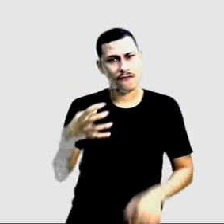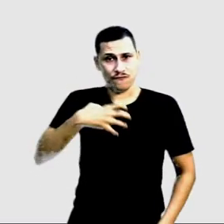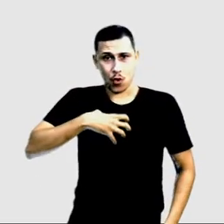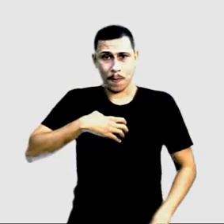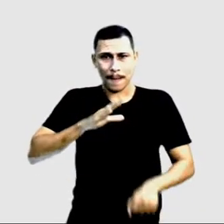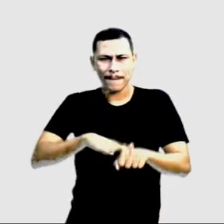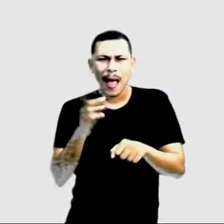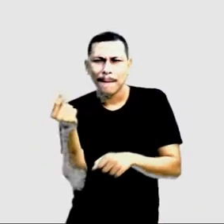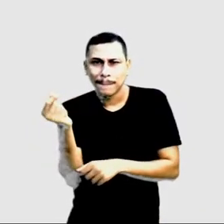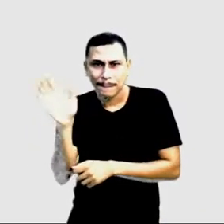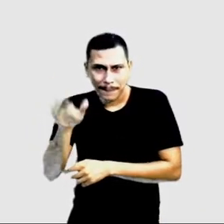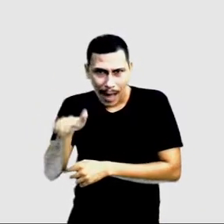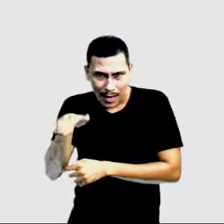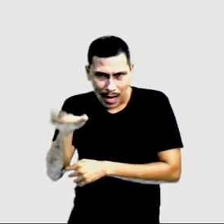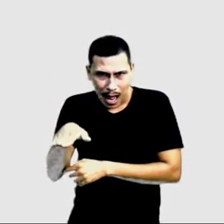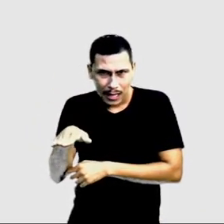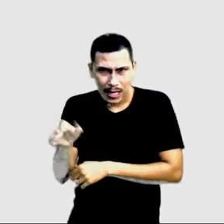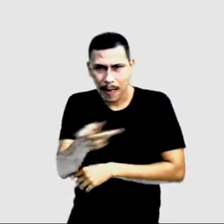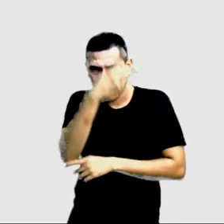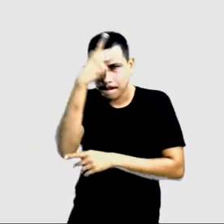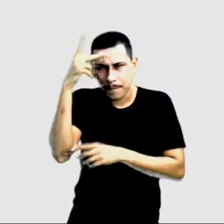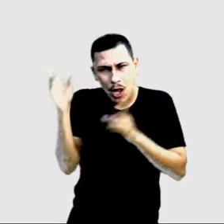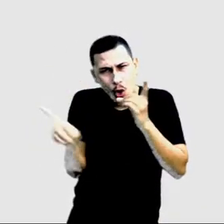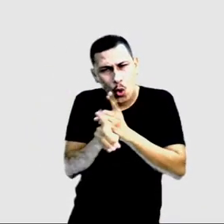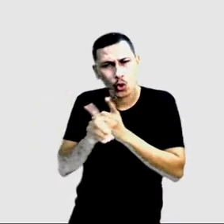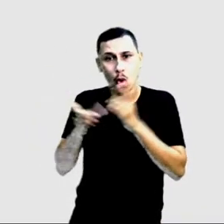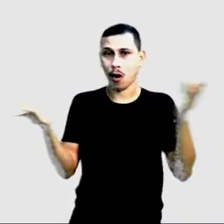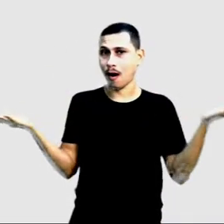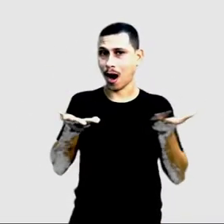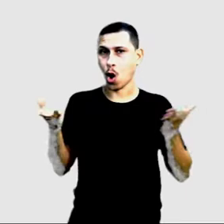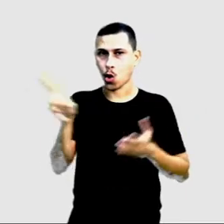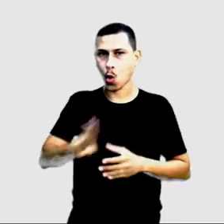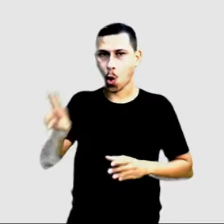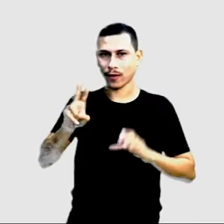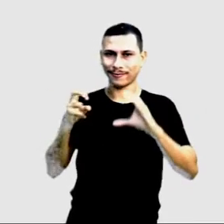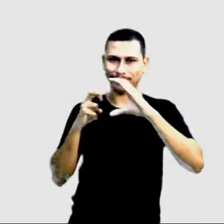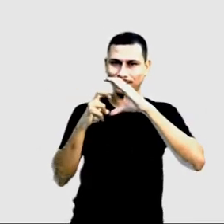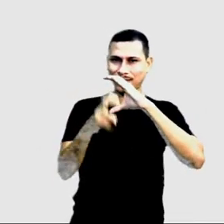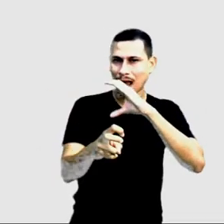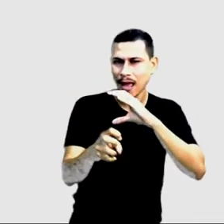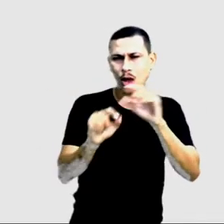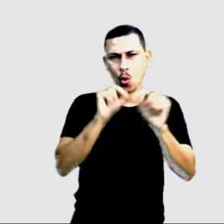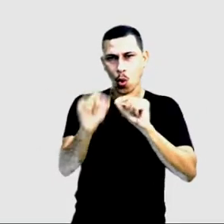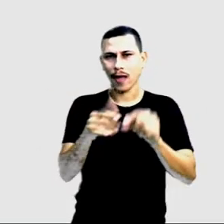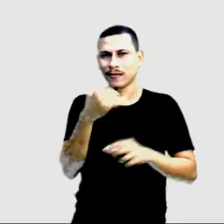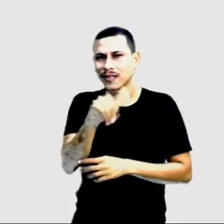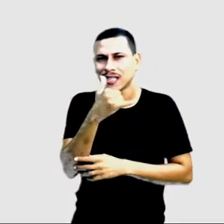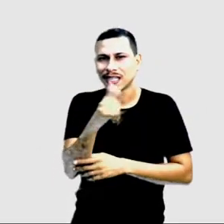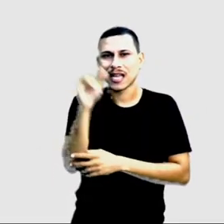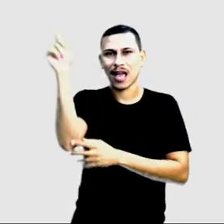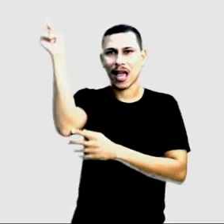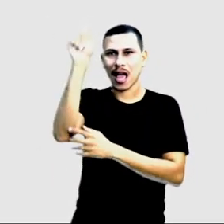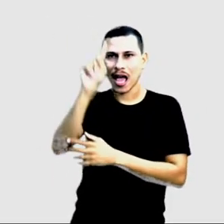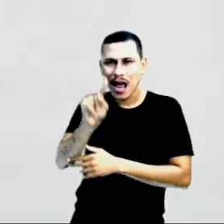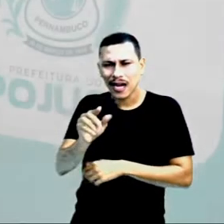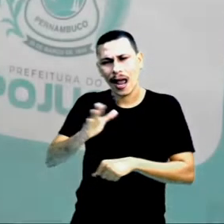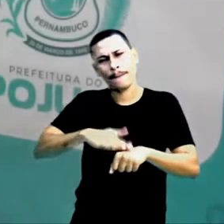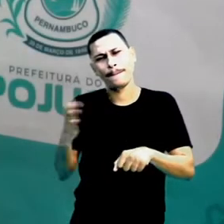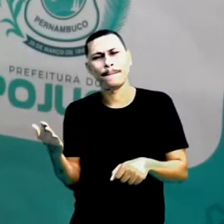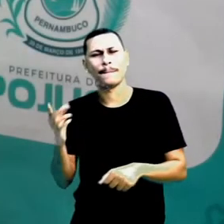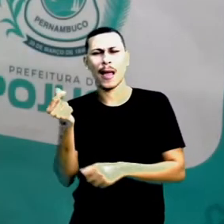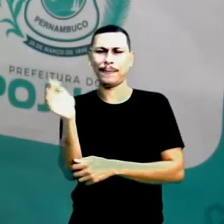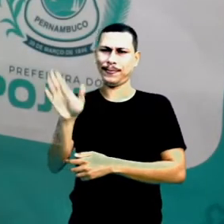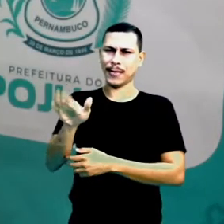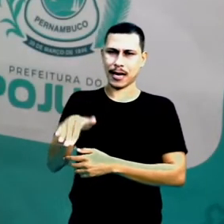que encontraram, que foi adotada atualmente, foi a energia elétrica, que ainda se torna mais barata do que